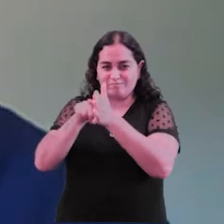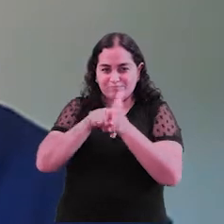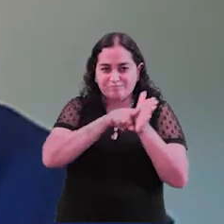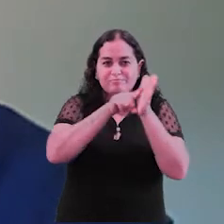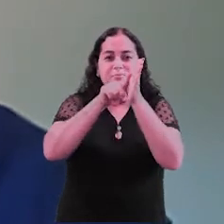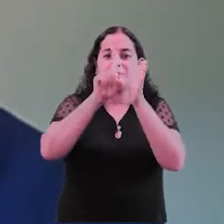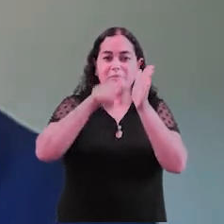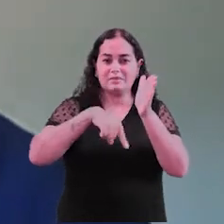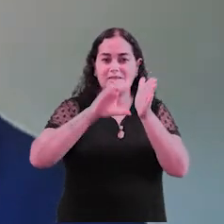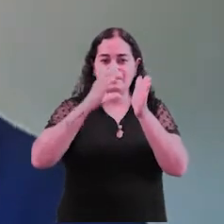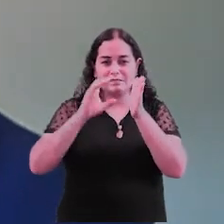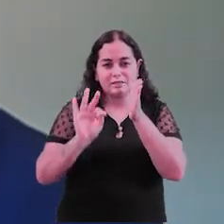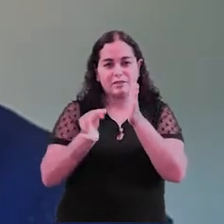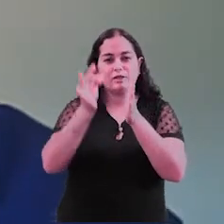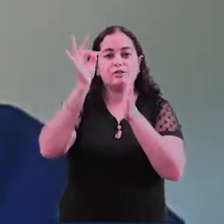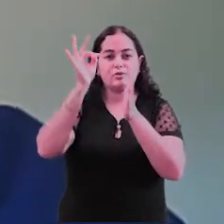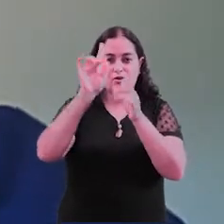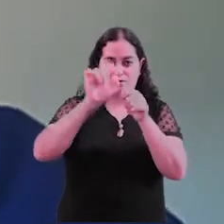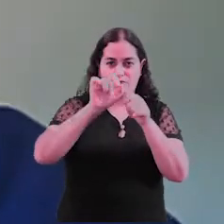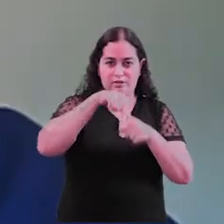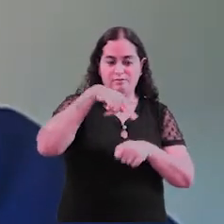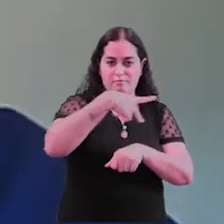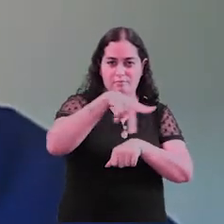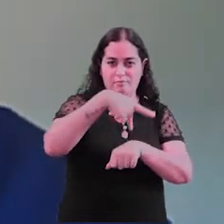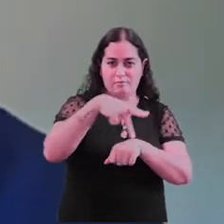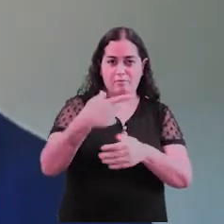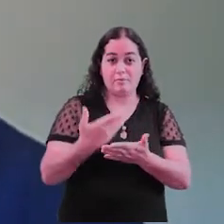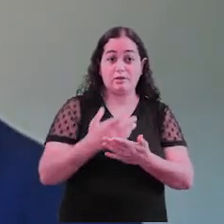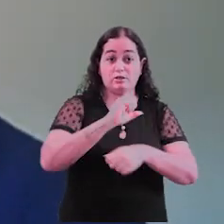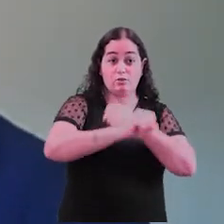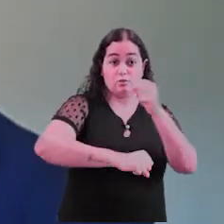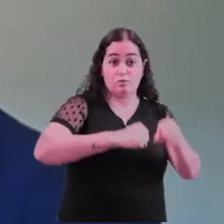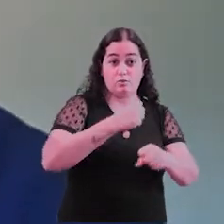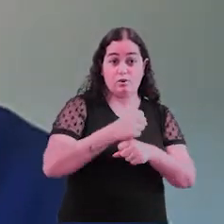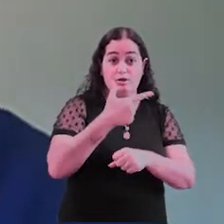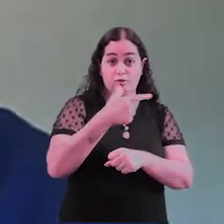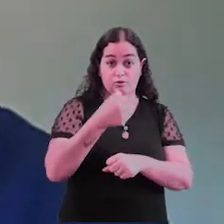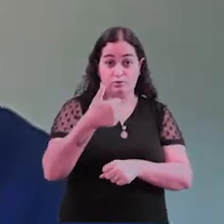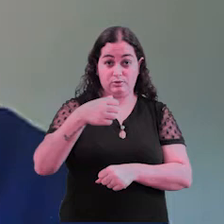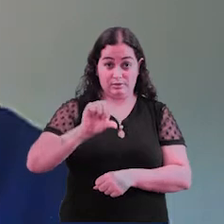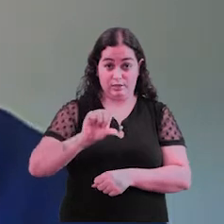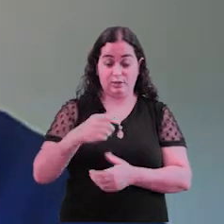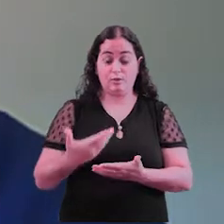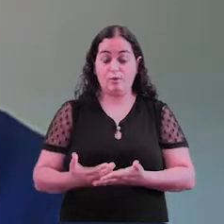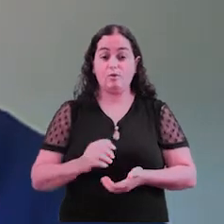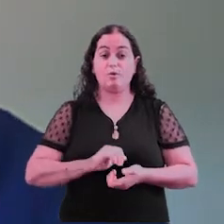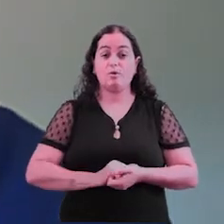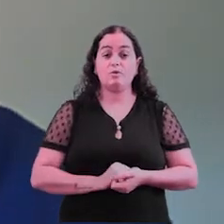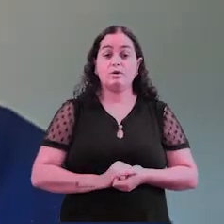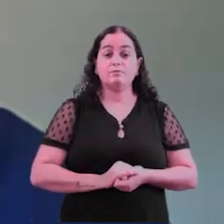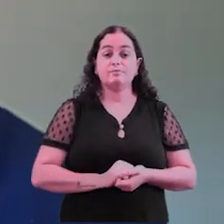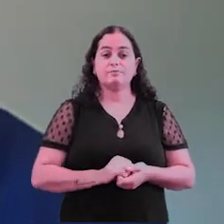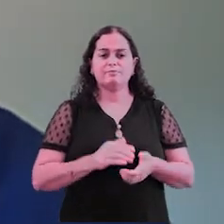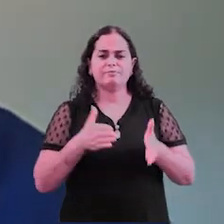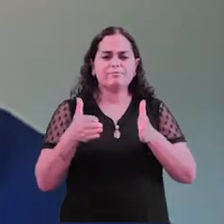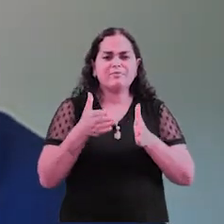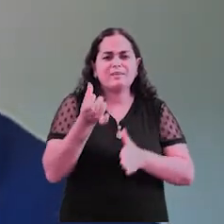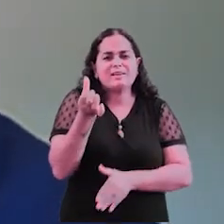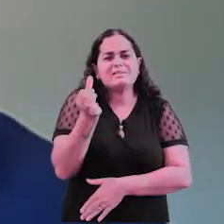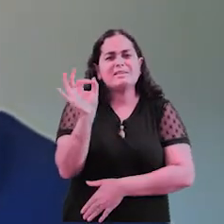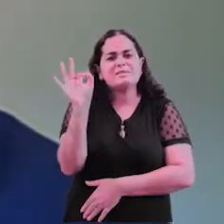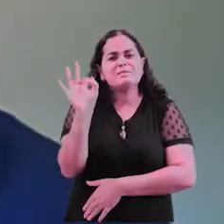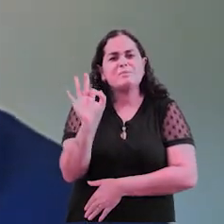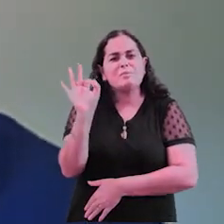percepção pública de ciência e tecnologia realizada no país no ano de 2019, apenas por volta